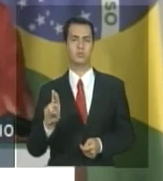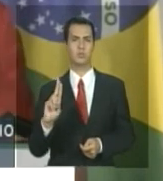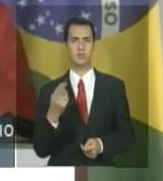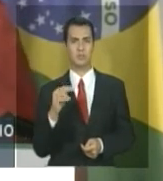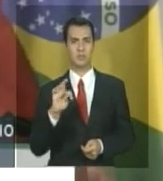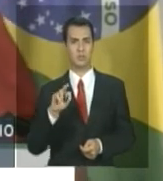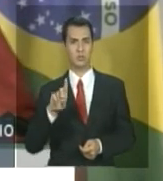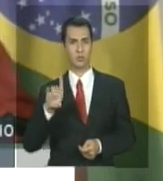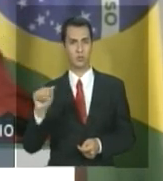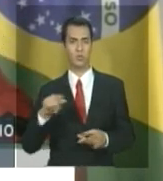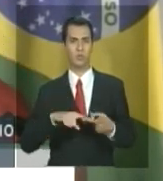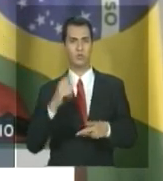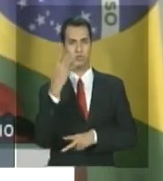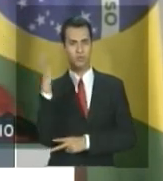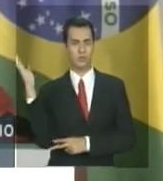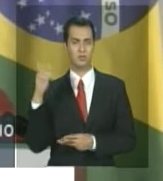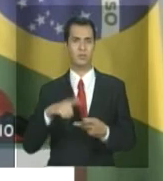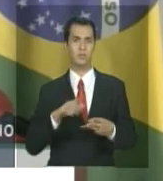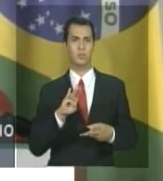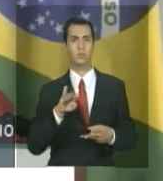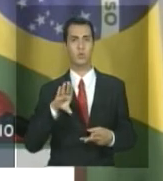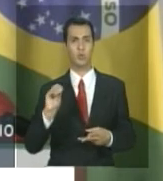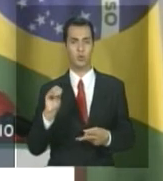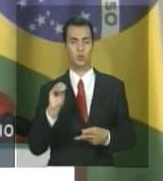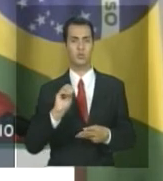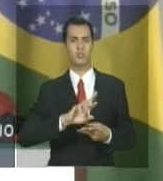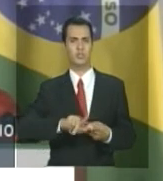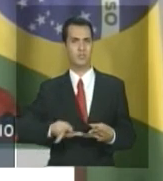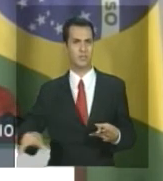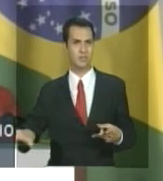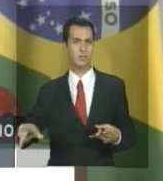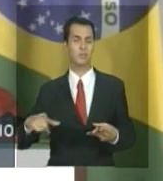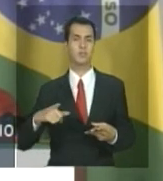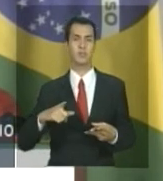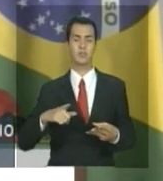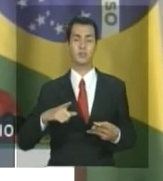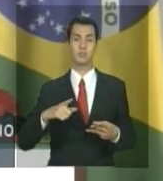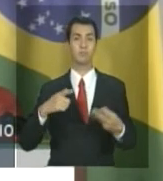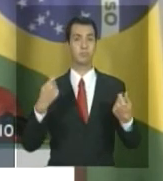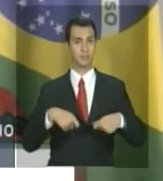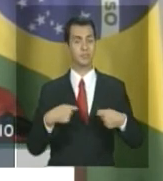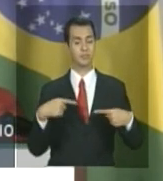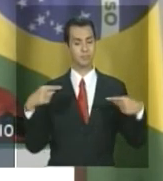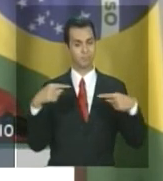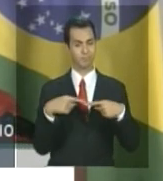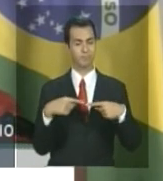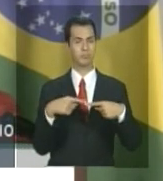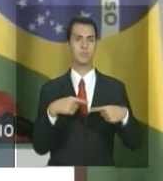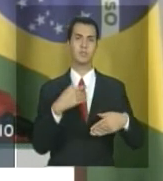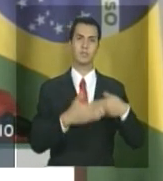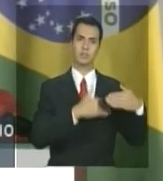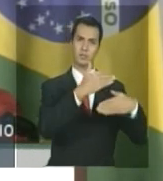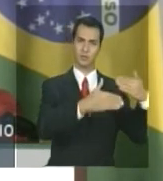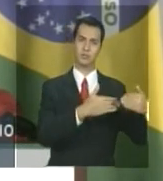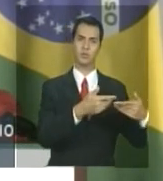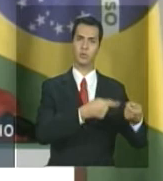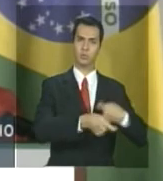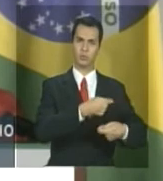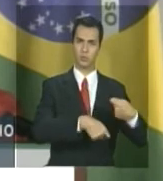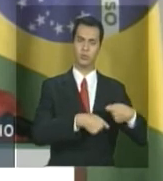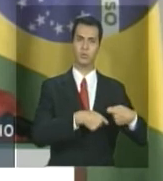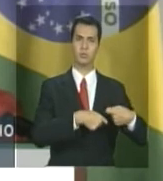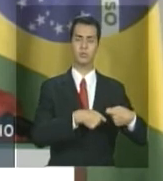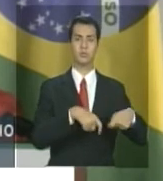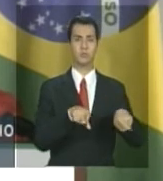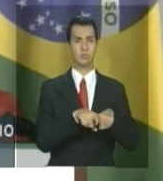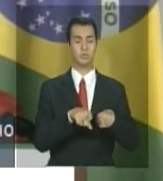recursos florestais, da biodiversidade que temos, combinar isso com o crescimento econômico e provar que é